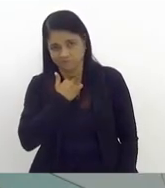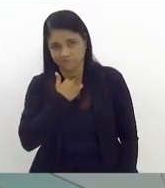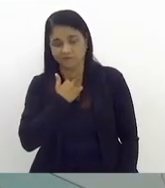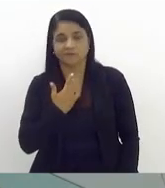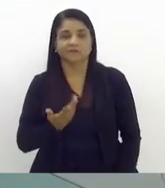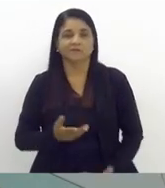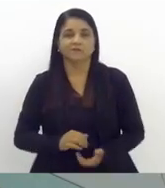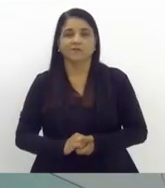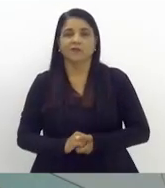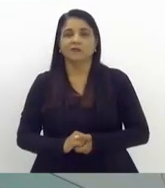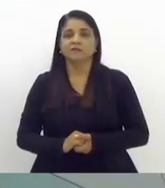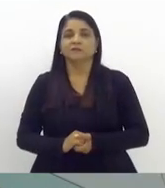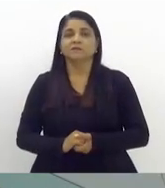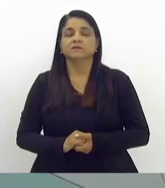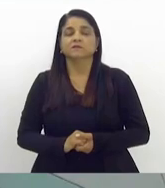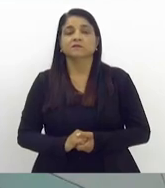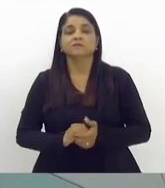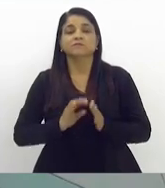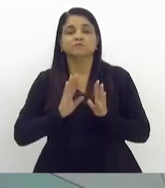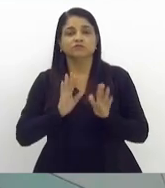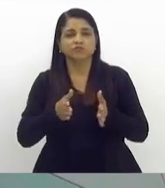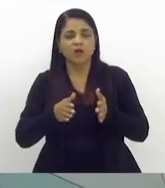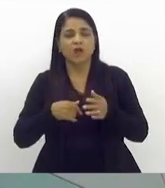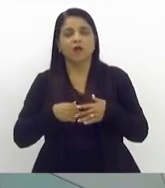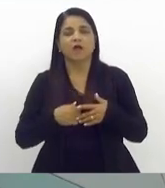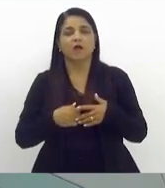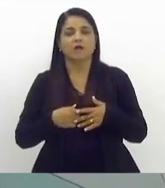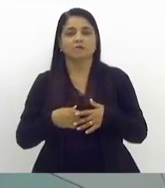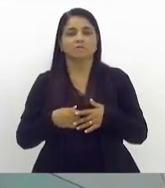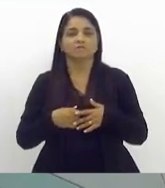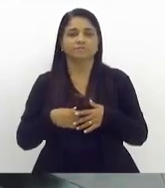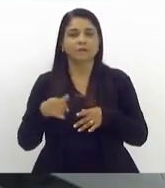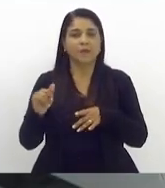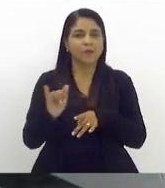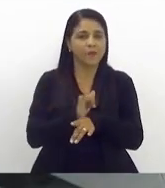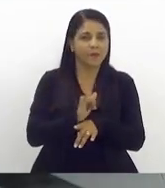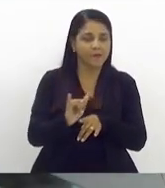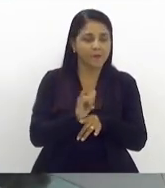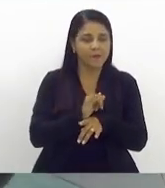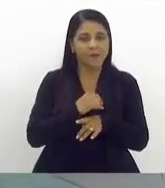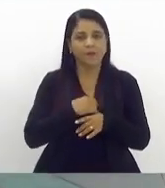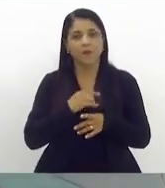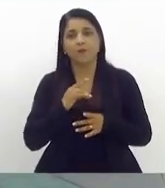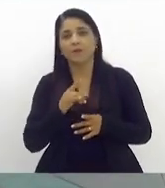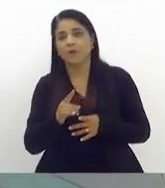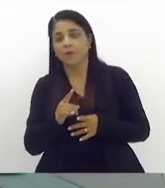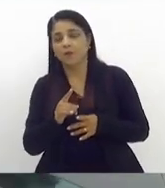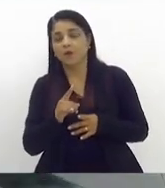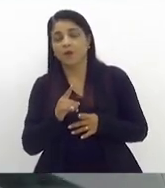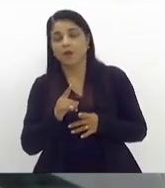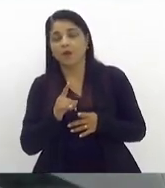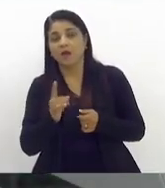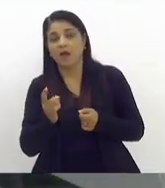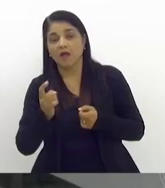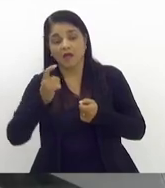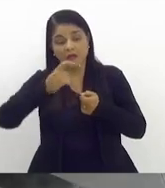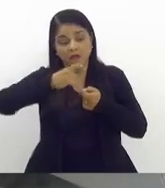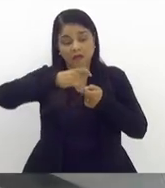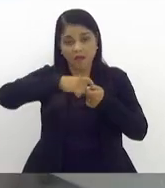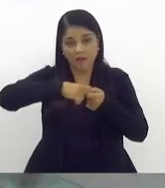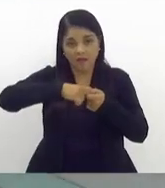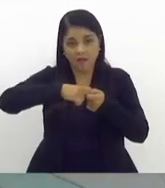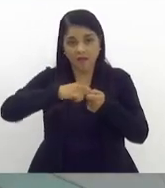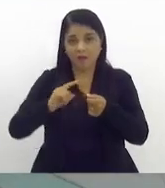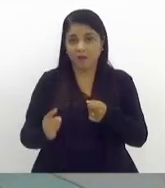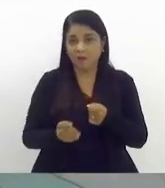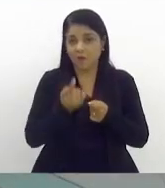Mesmo na hipótese que já foi levantada de admitir uma concessão e incluir